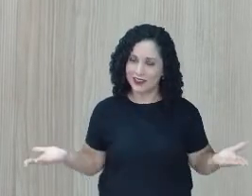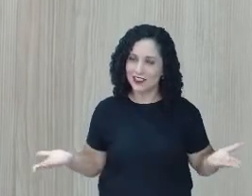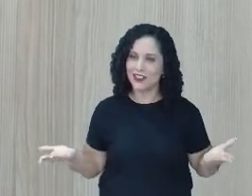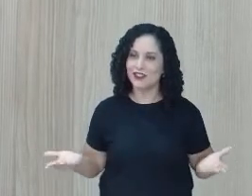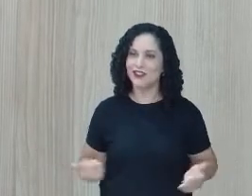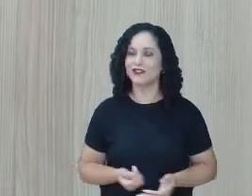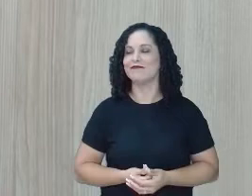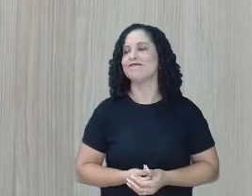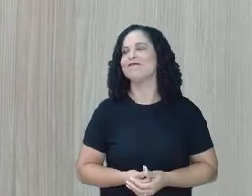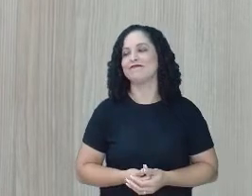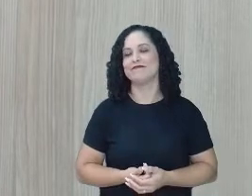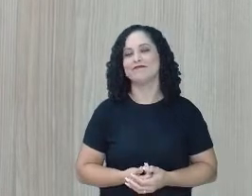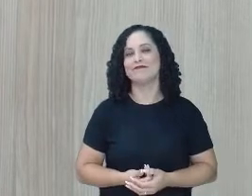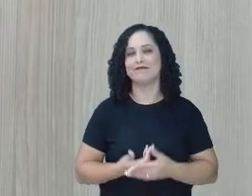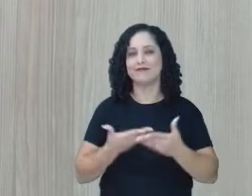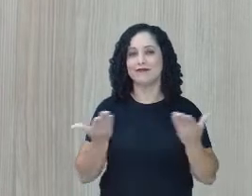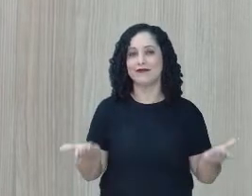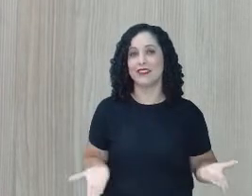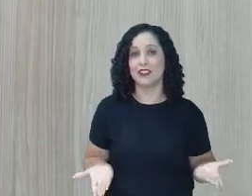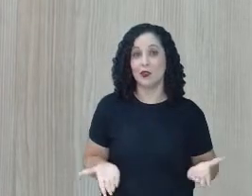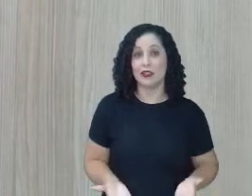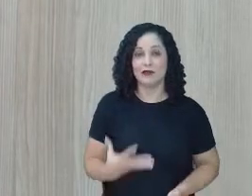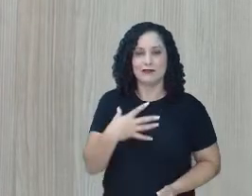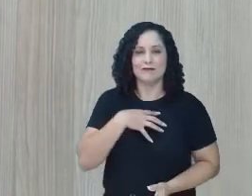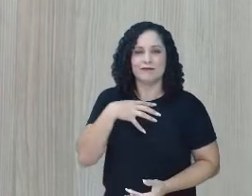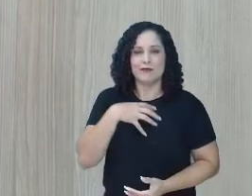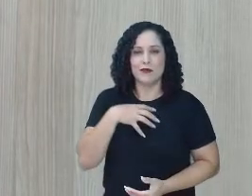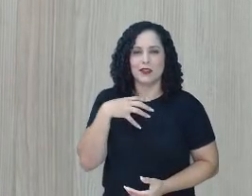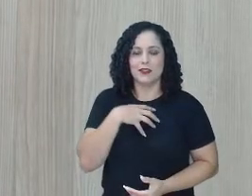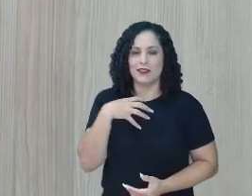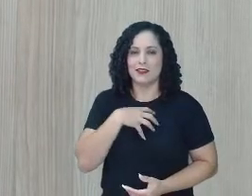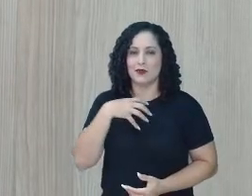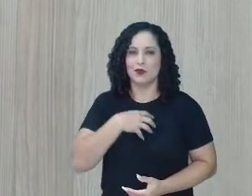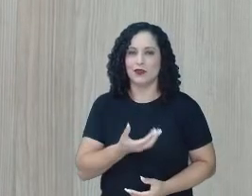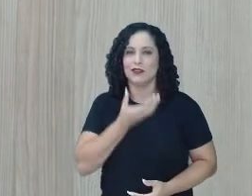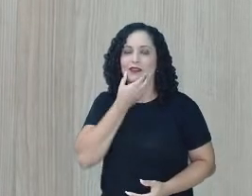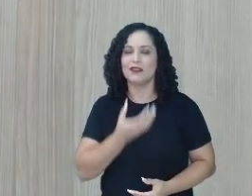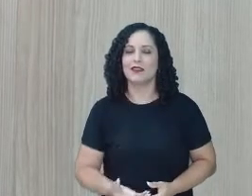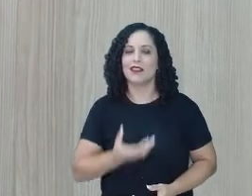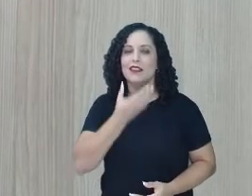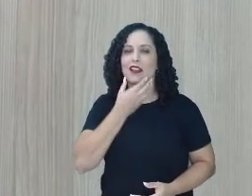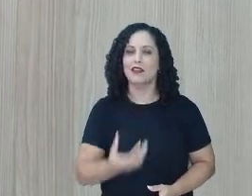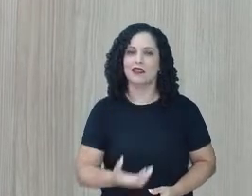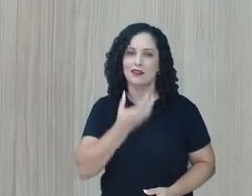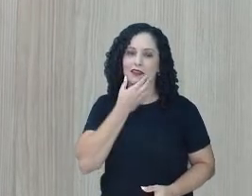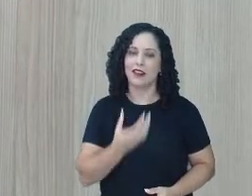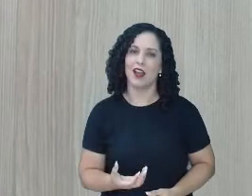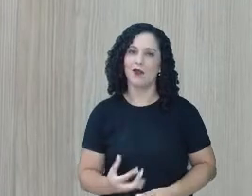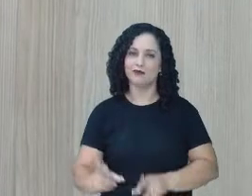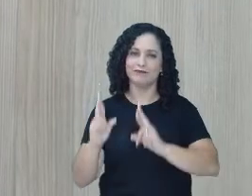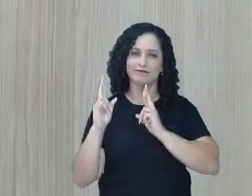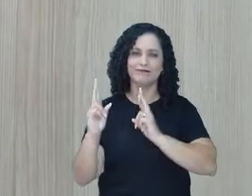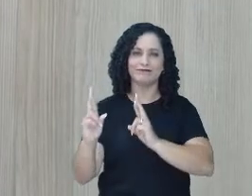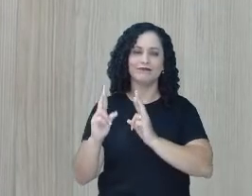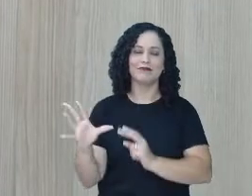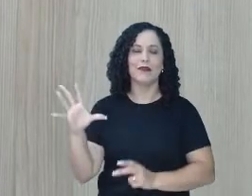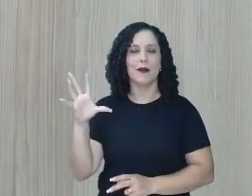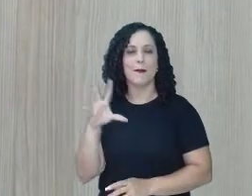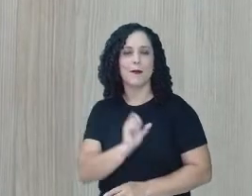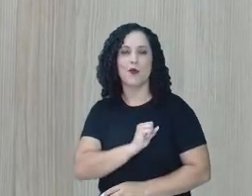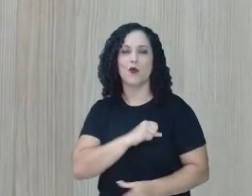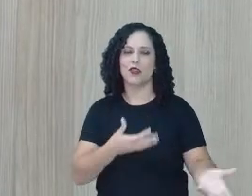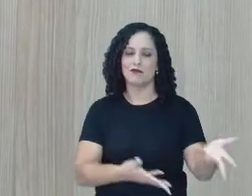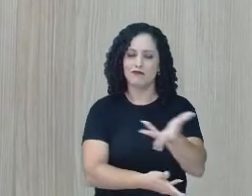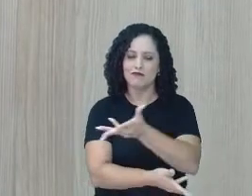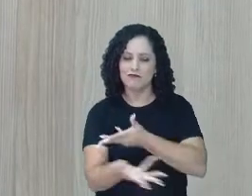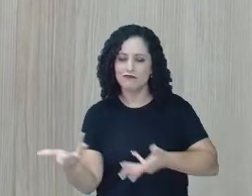Então, ó, que o espírito natalino de esperança, de amor,